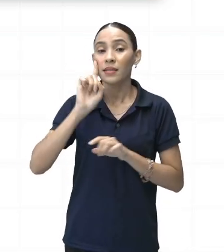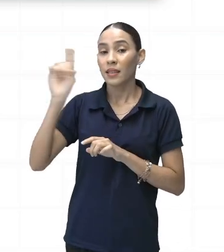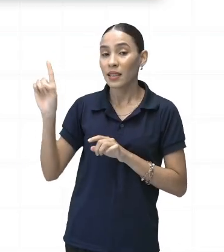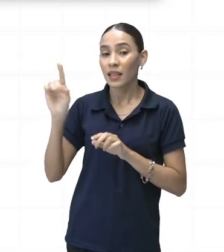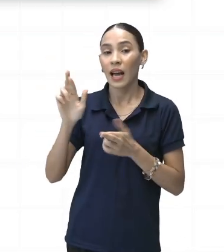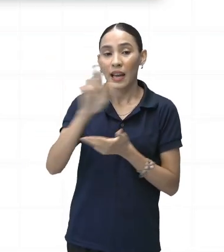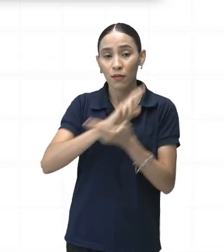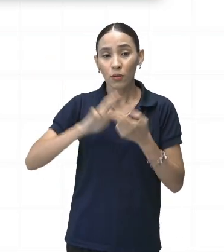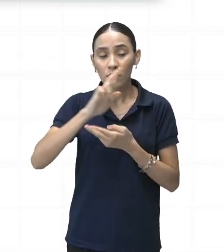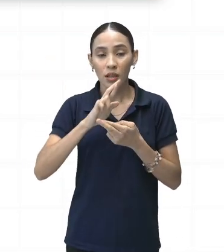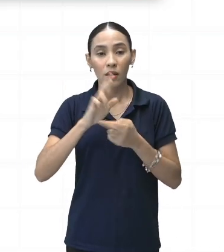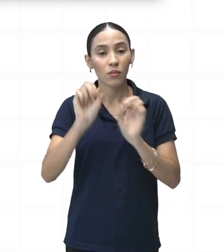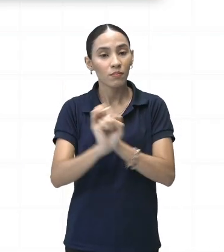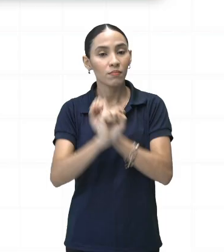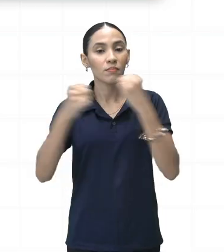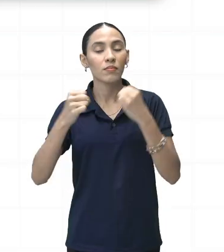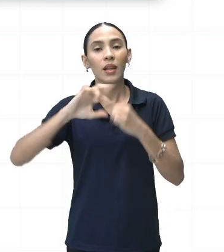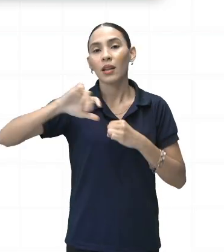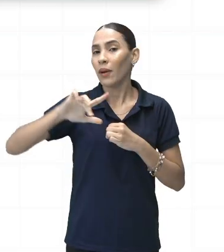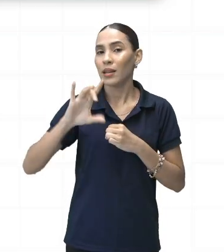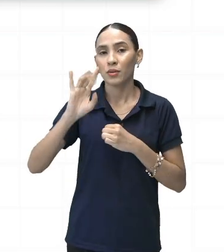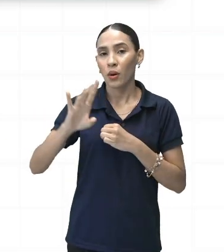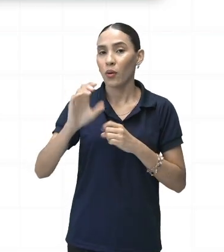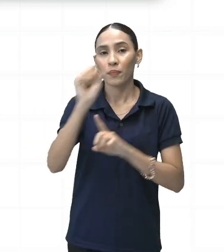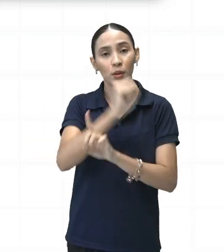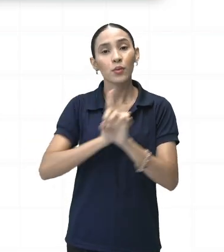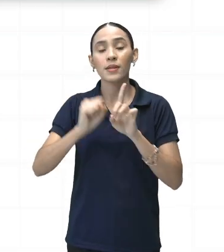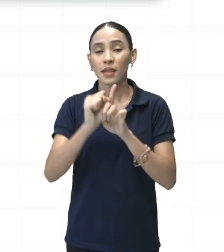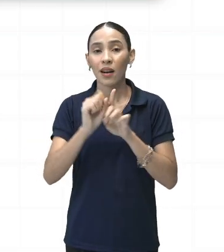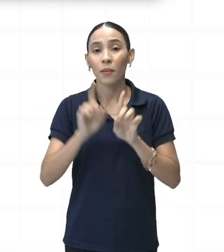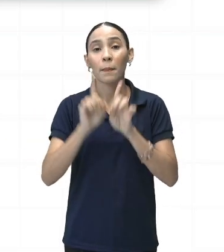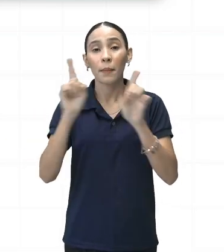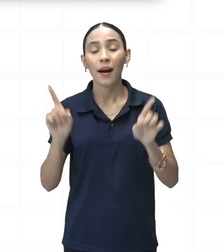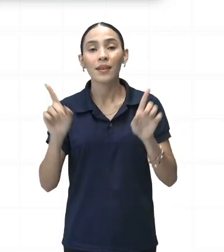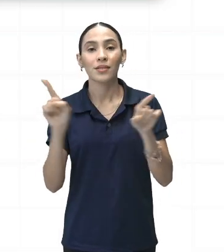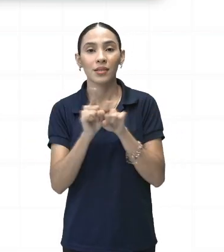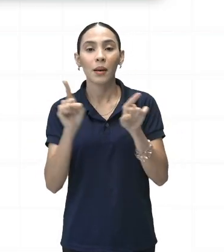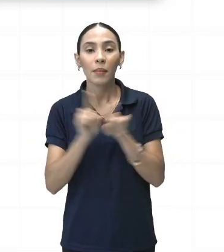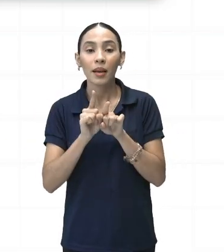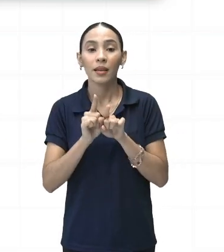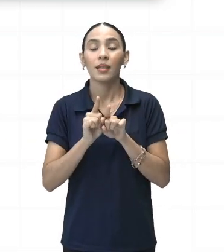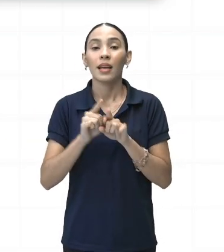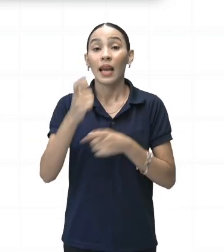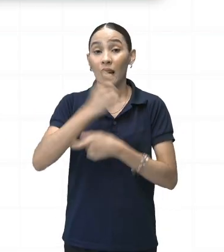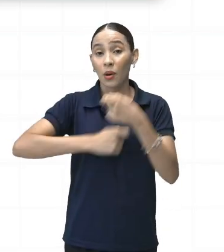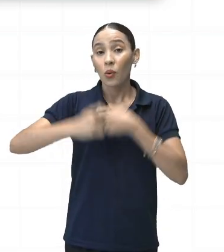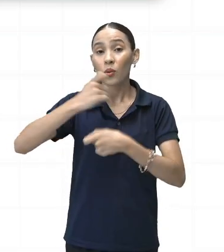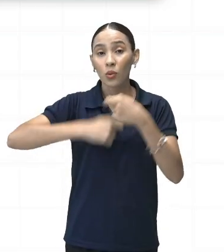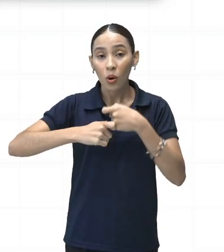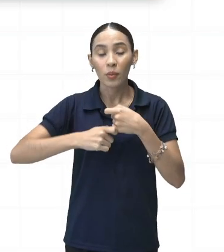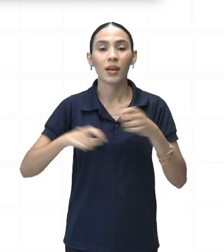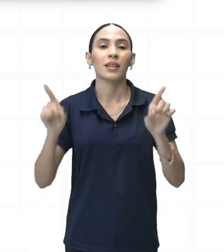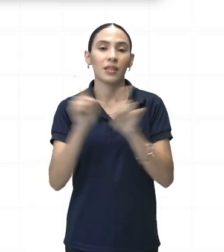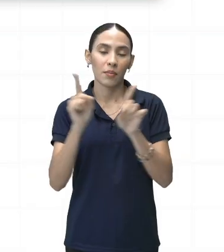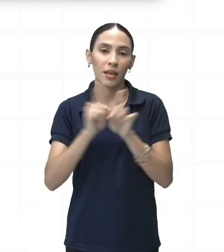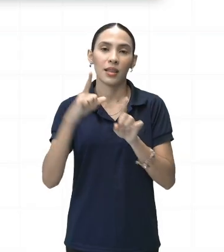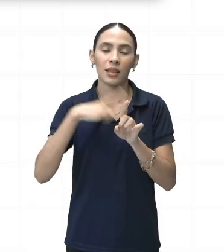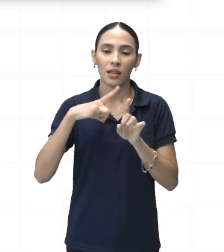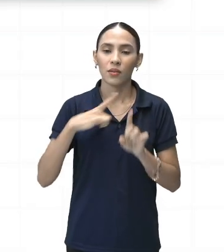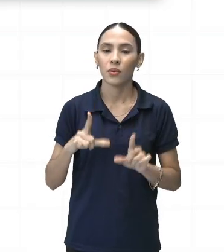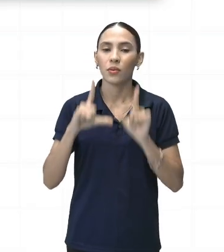lembrar também que não foi apenas uma questão social, mas também uma questão econômica, e também houve